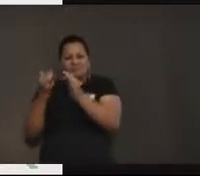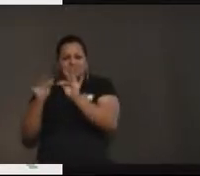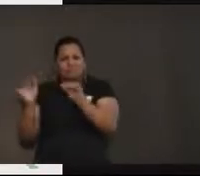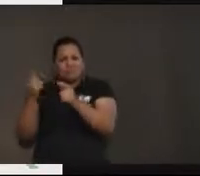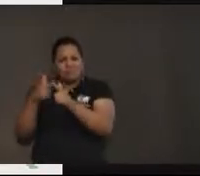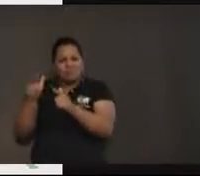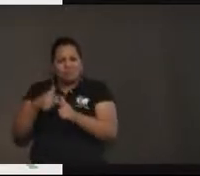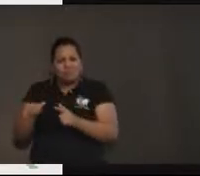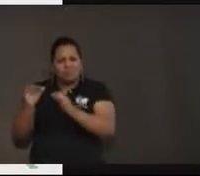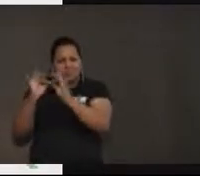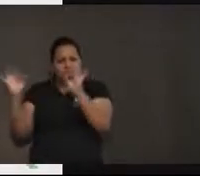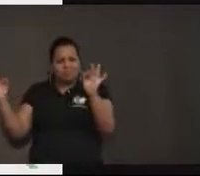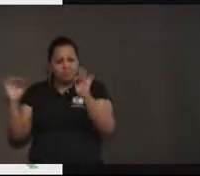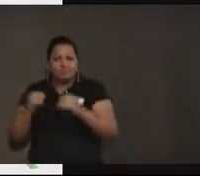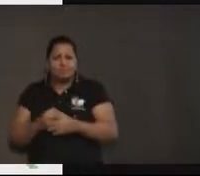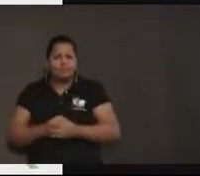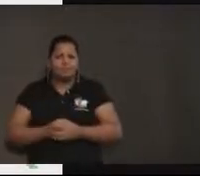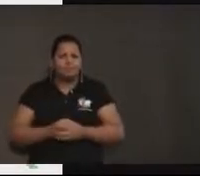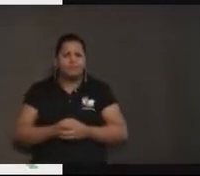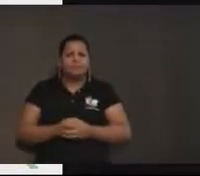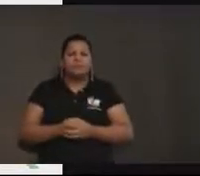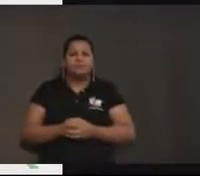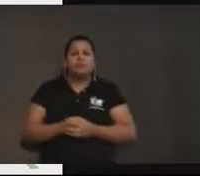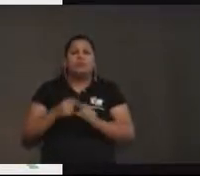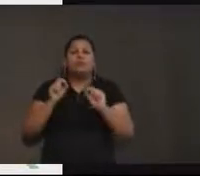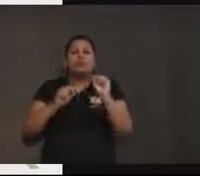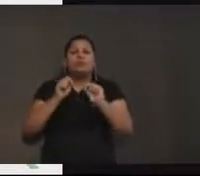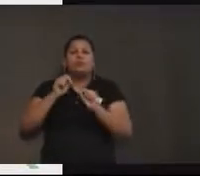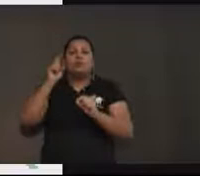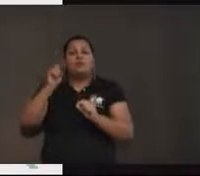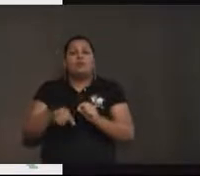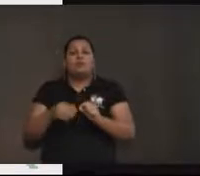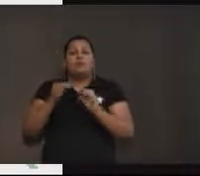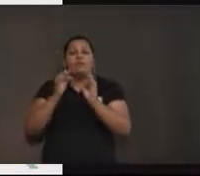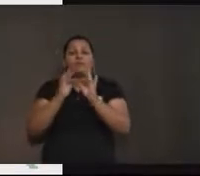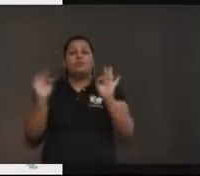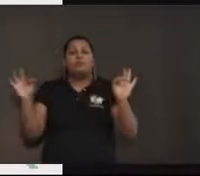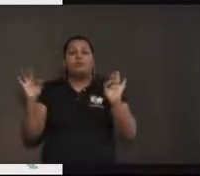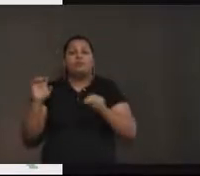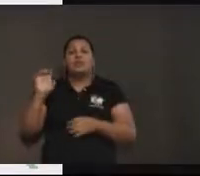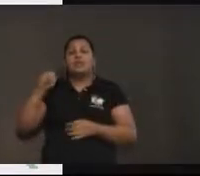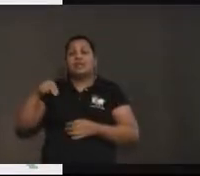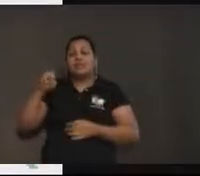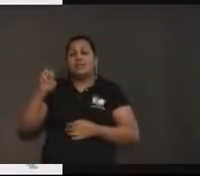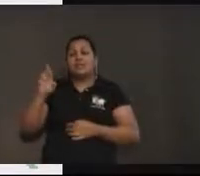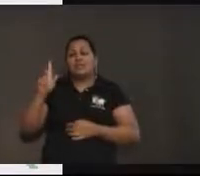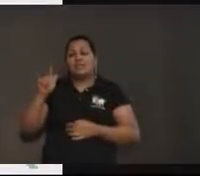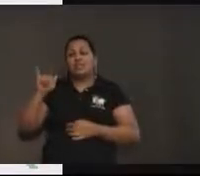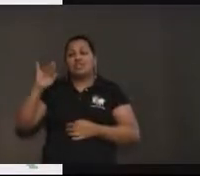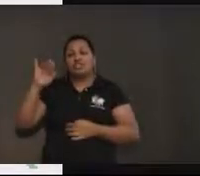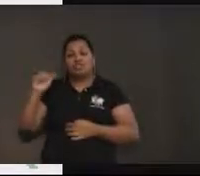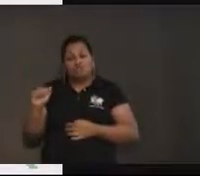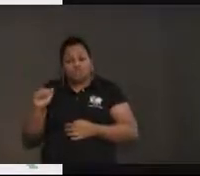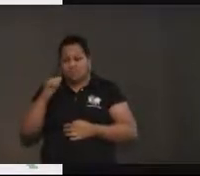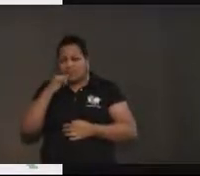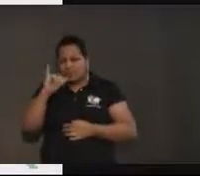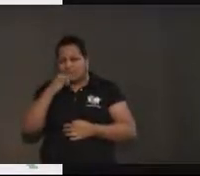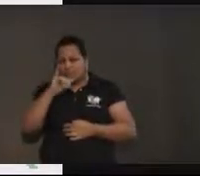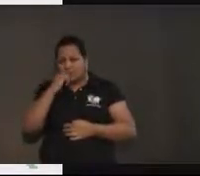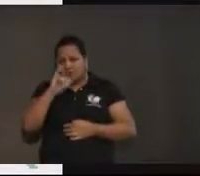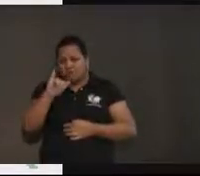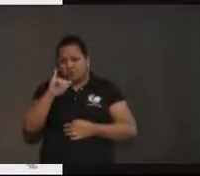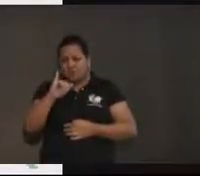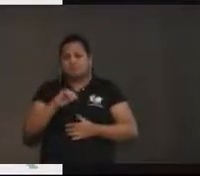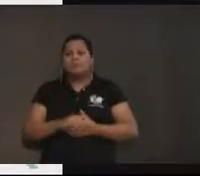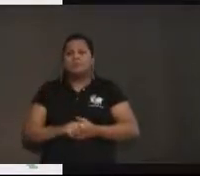Aquele dia o associado ao problema a gente chama de funcional energia que derivando vai dar o a solução